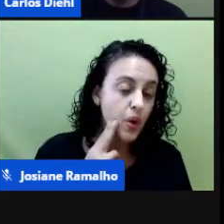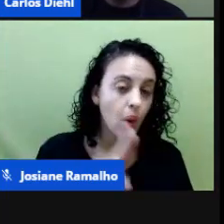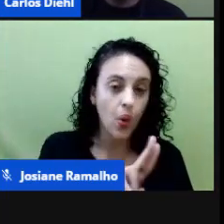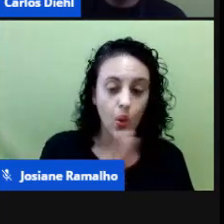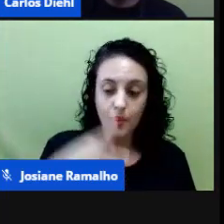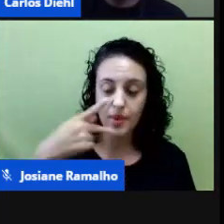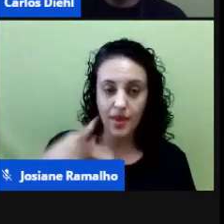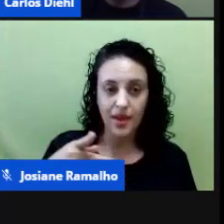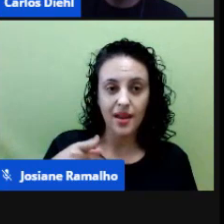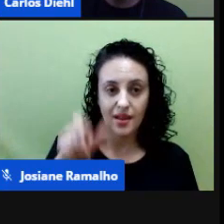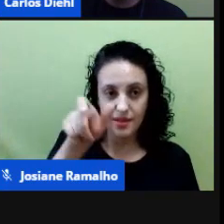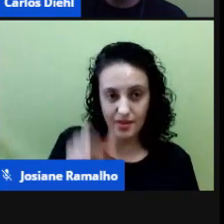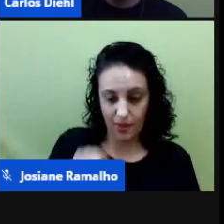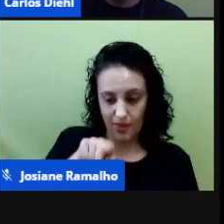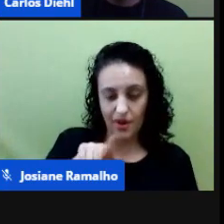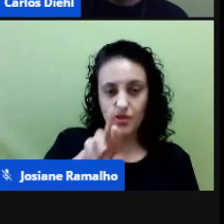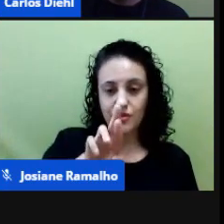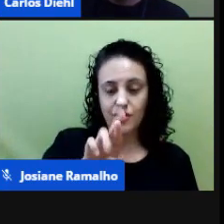desse rapaz aqui.